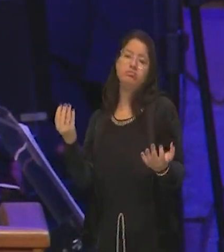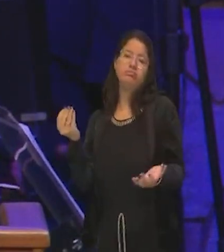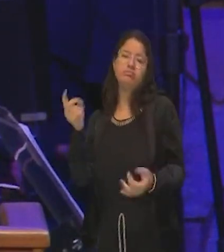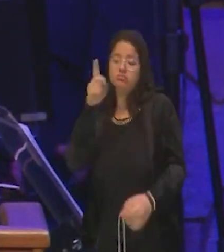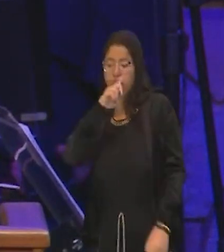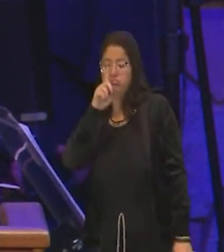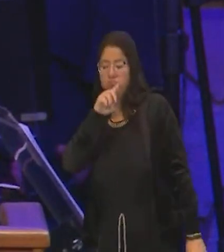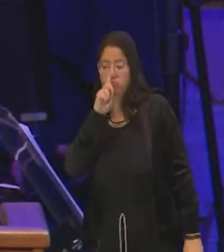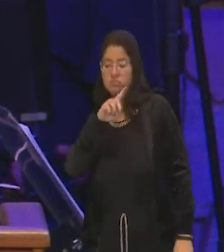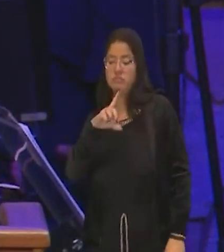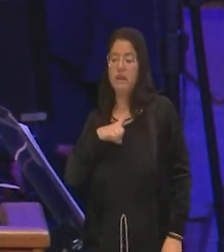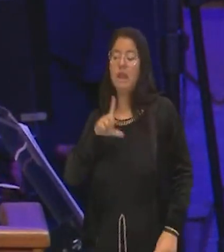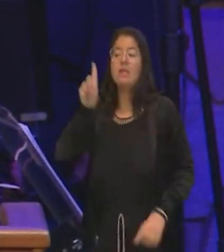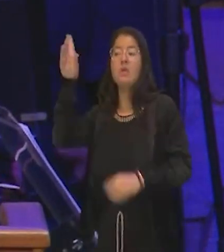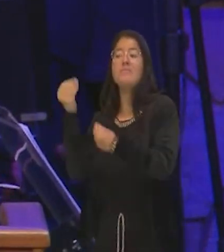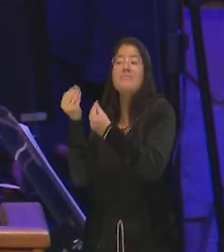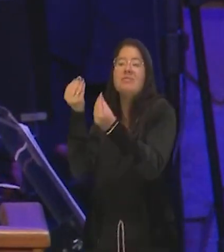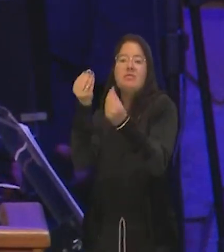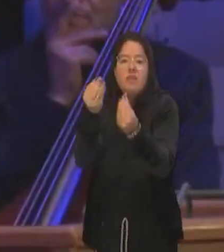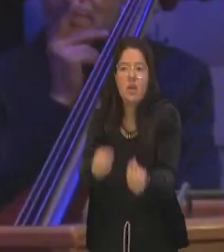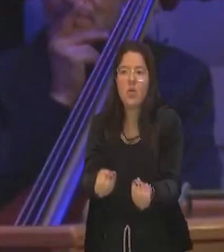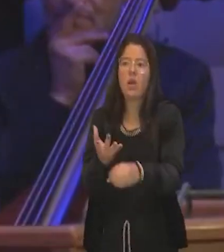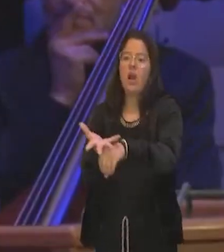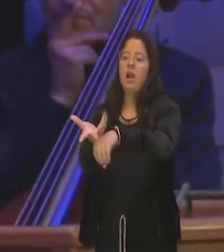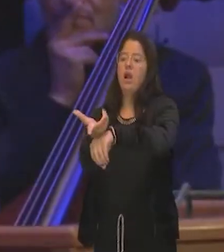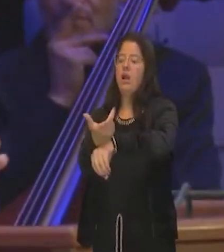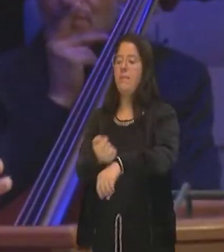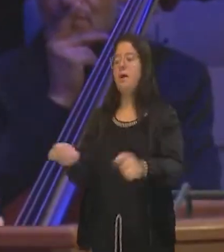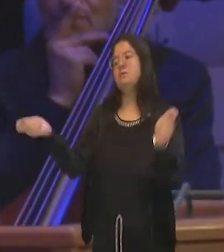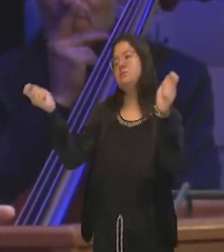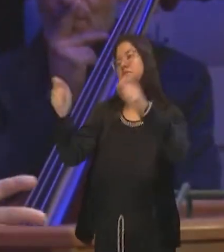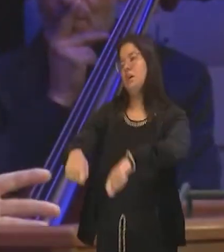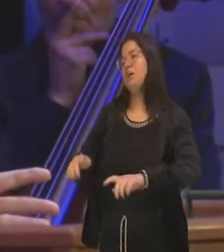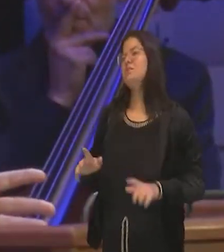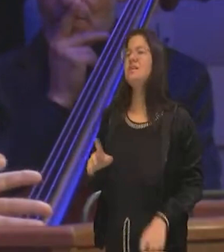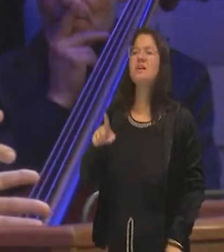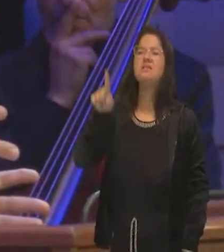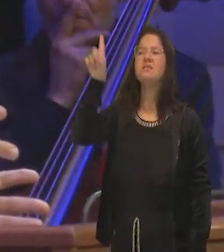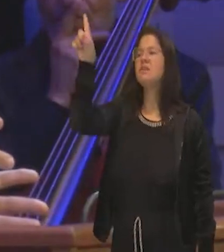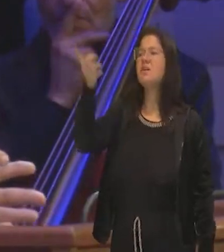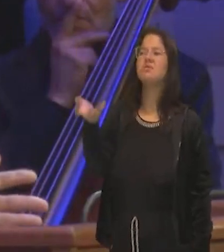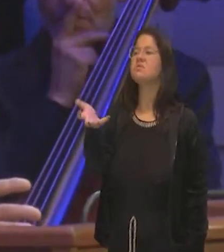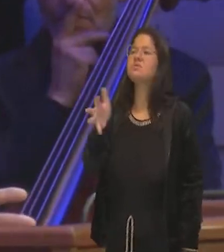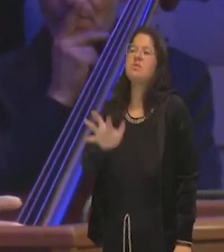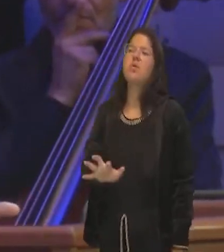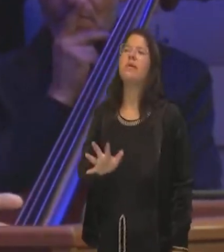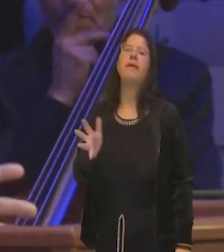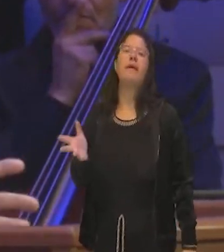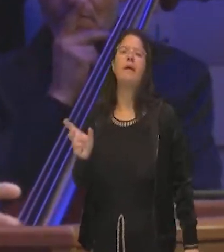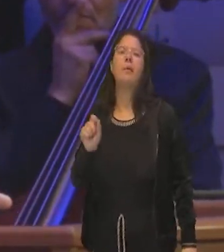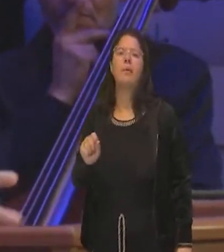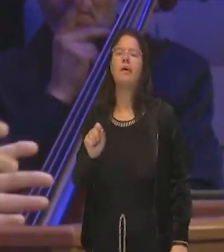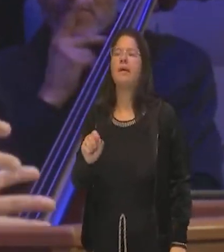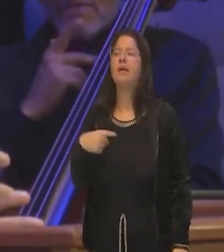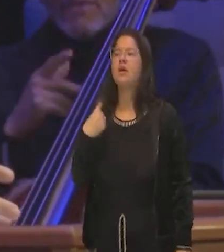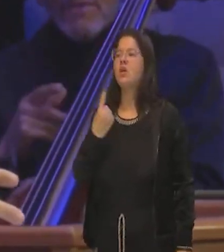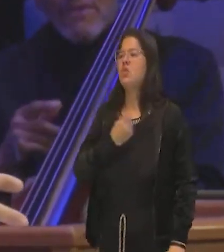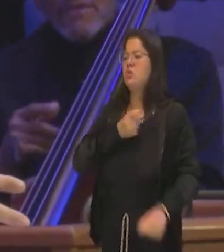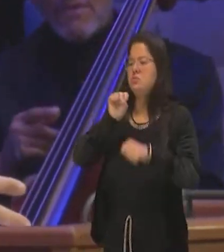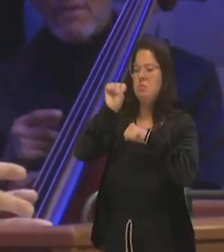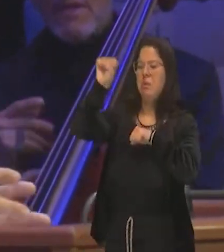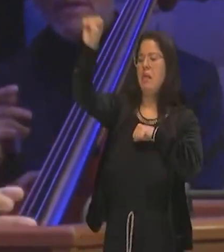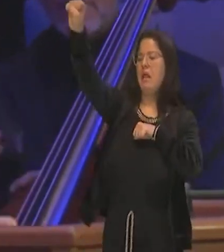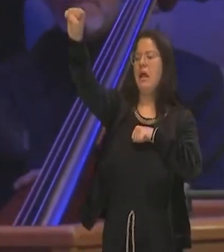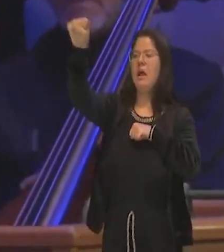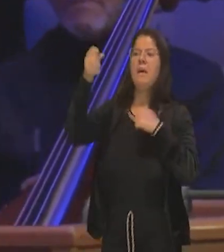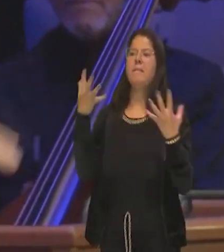as qualificou. E Deus não espera que nós assim sejamos os super-homens e